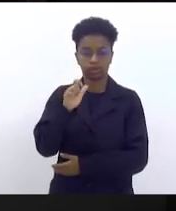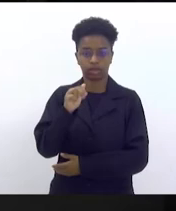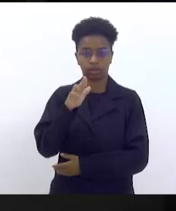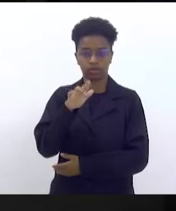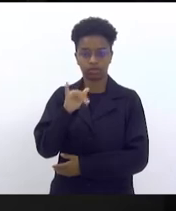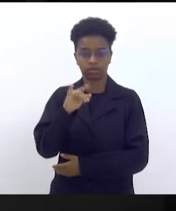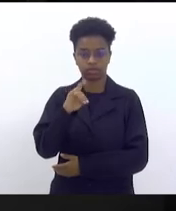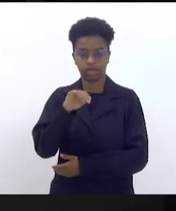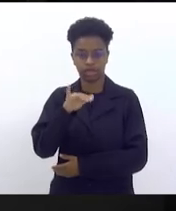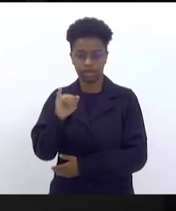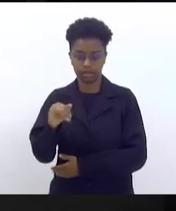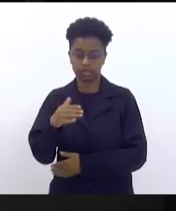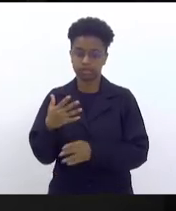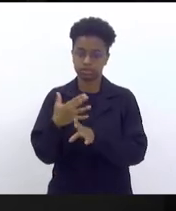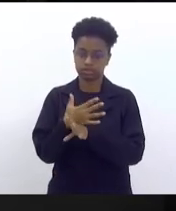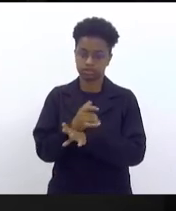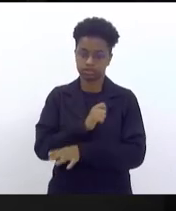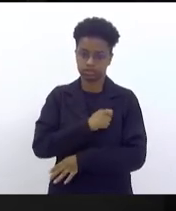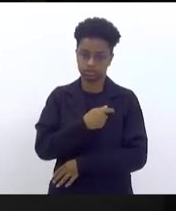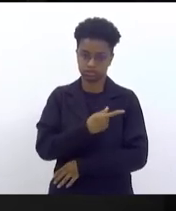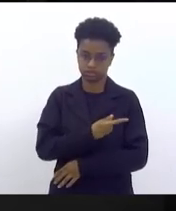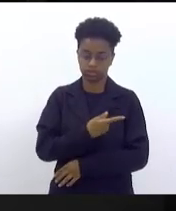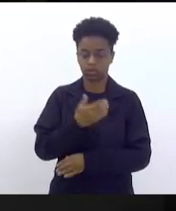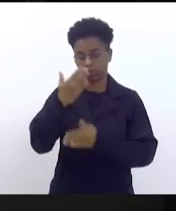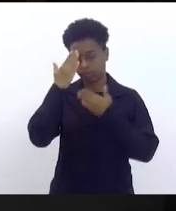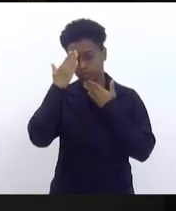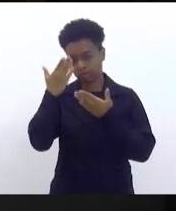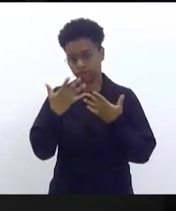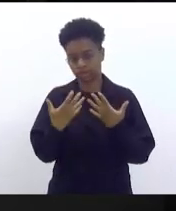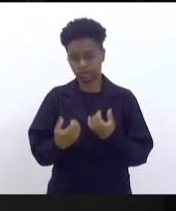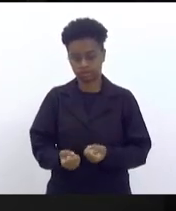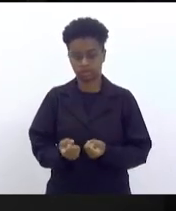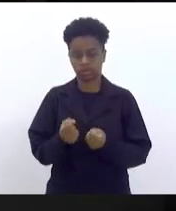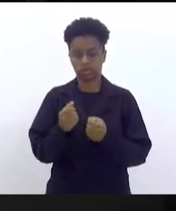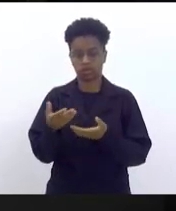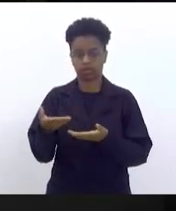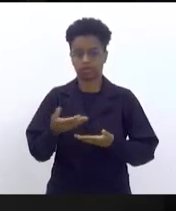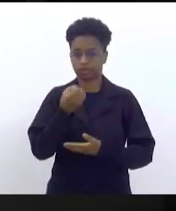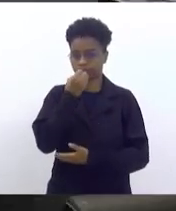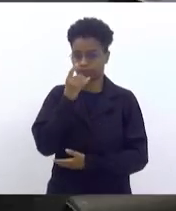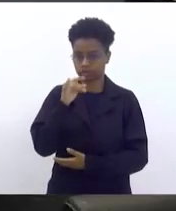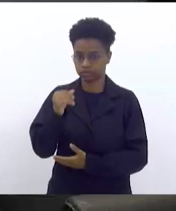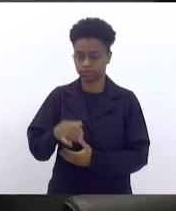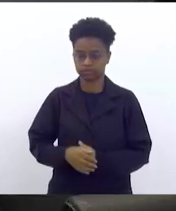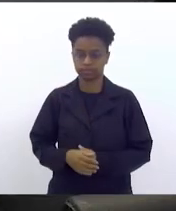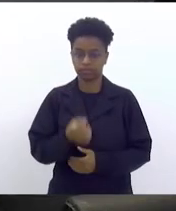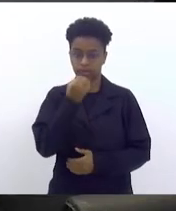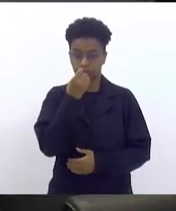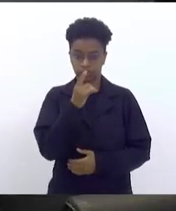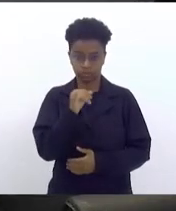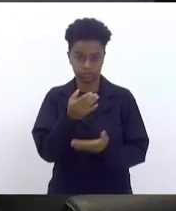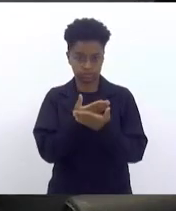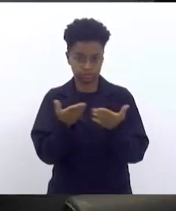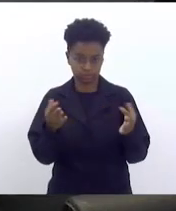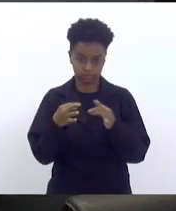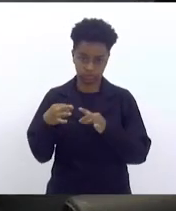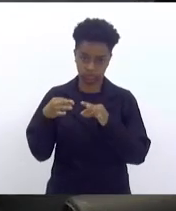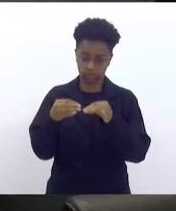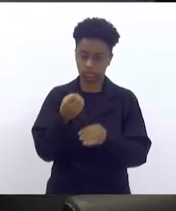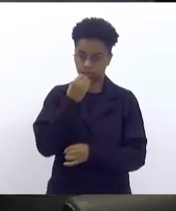da cidade de São Gonçalo muito obrigado por aceitar nosso convite bom dia bom dia a todos Bom dia presidente